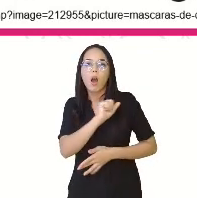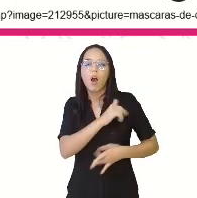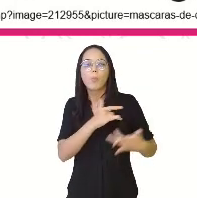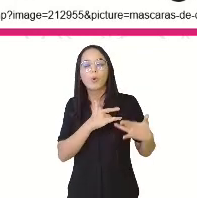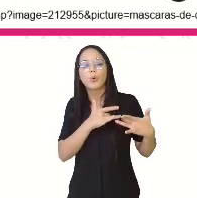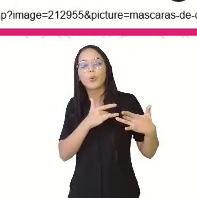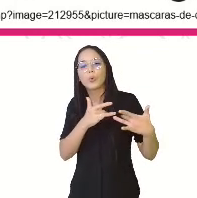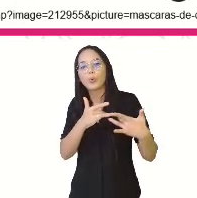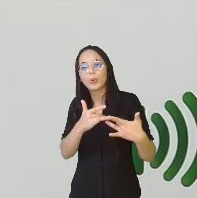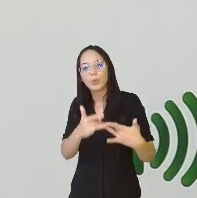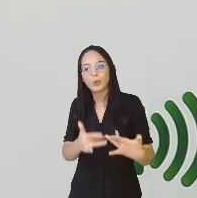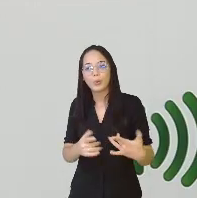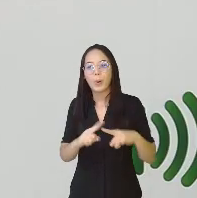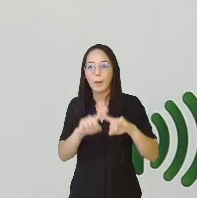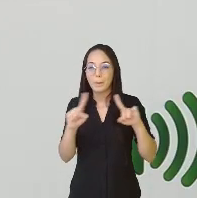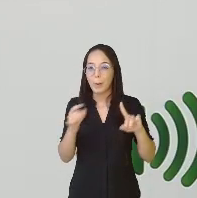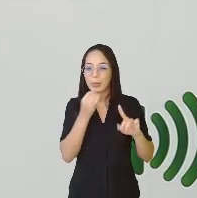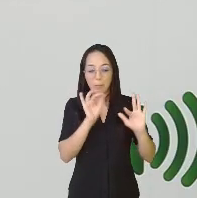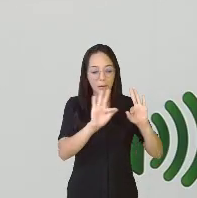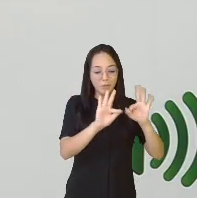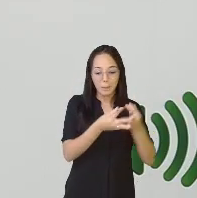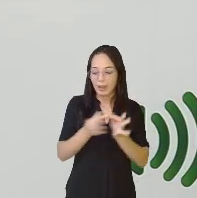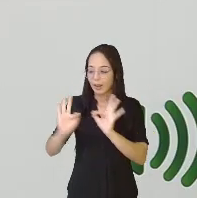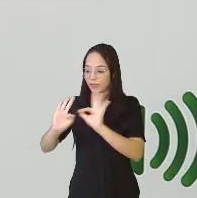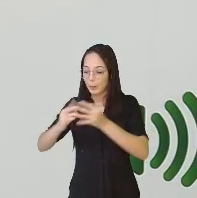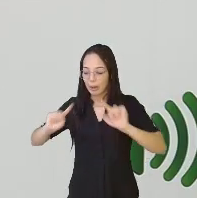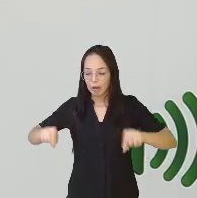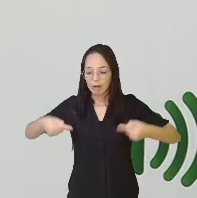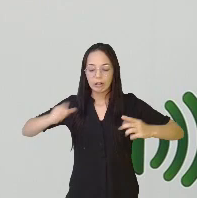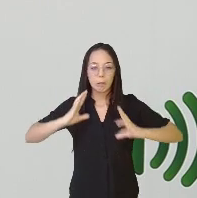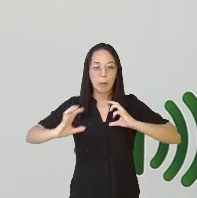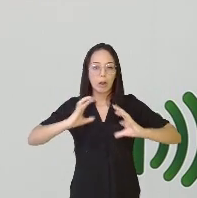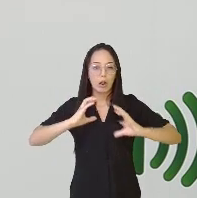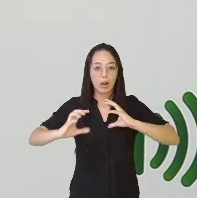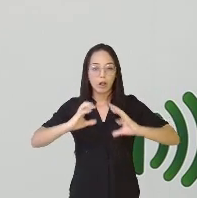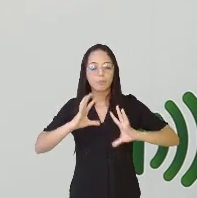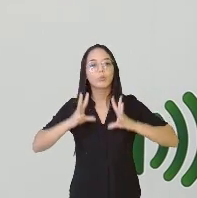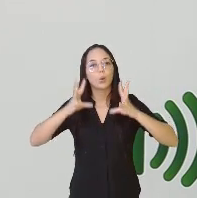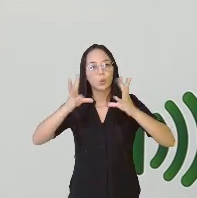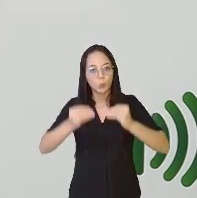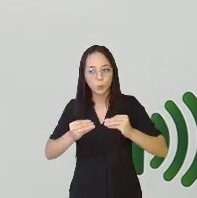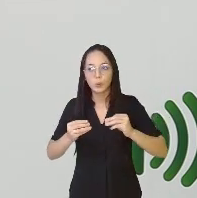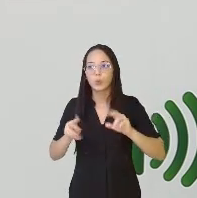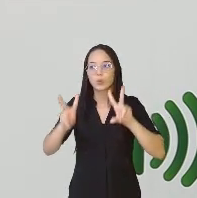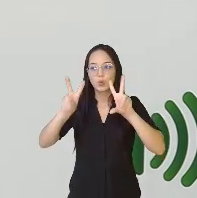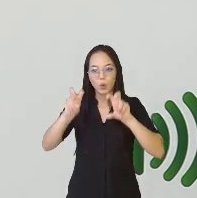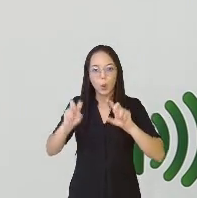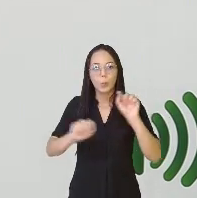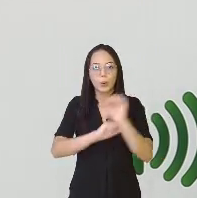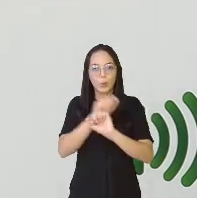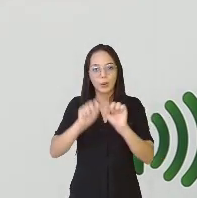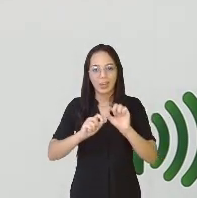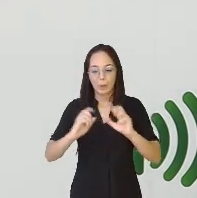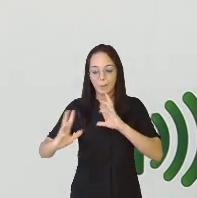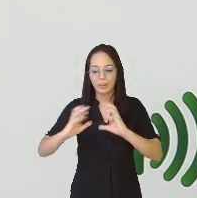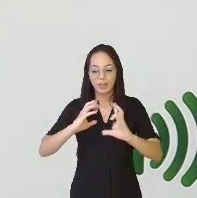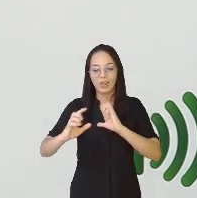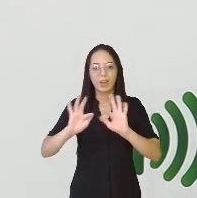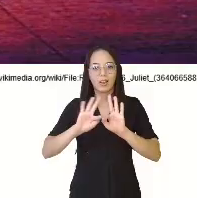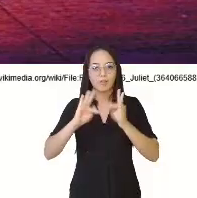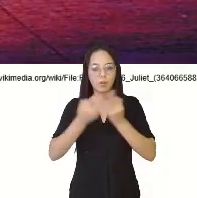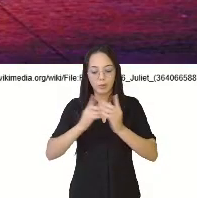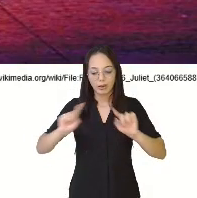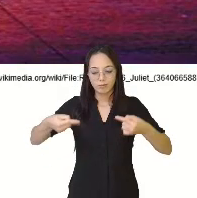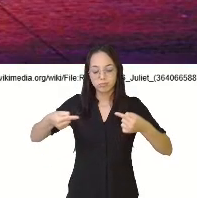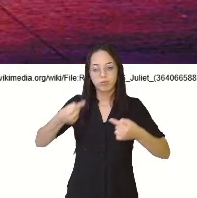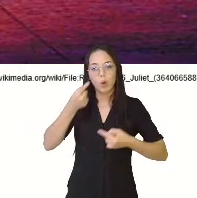já viu o problema, né? As famílias não se davam bem, então toda a trama está envolvida aí na rivalidade dessas famílias. Está aí